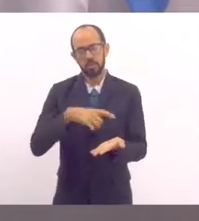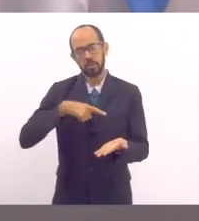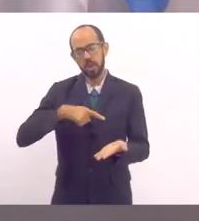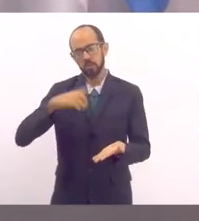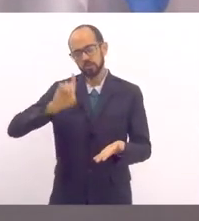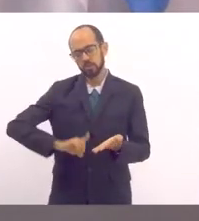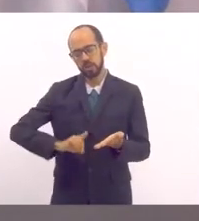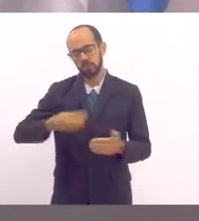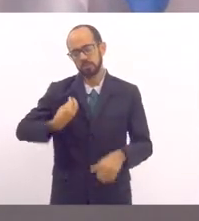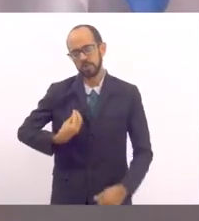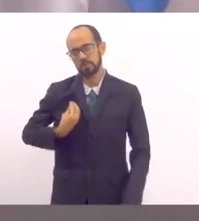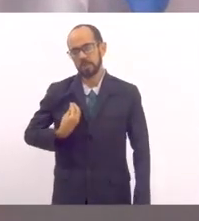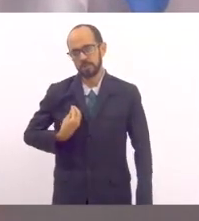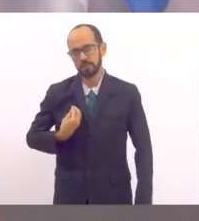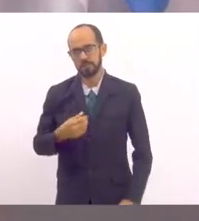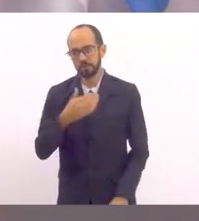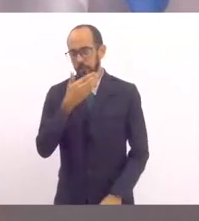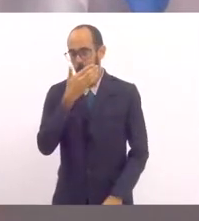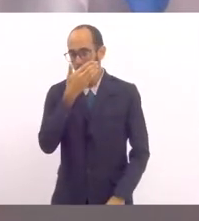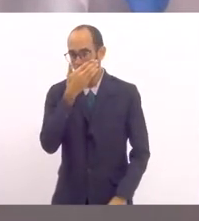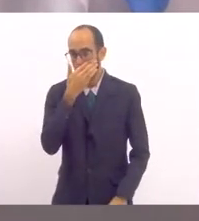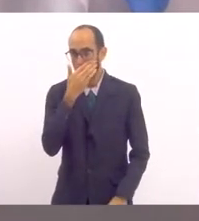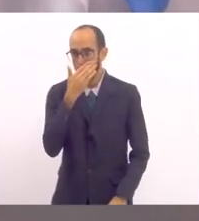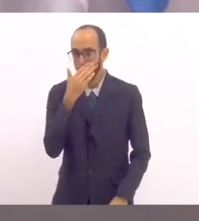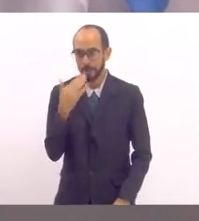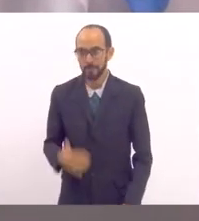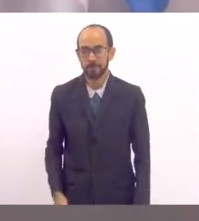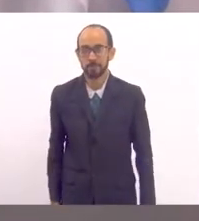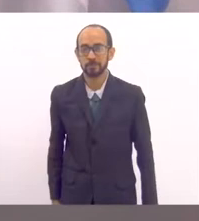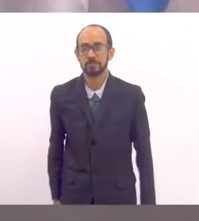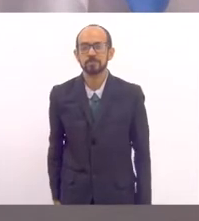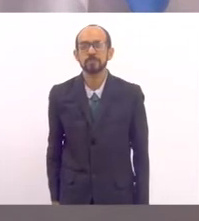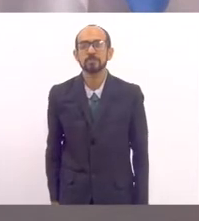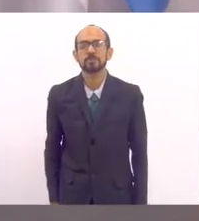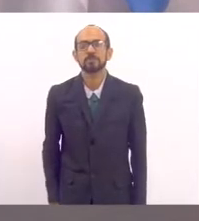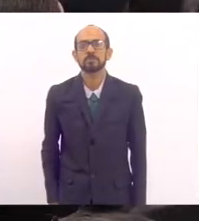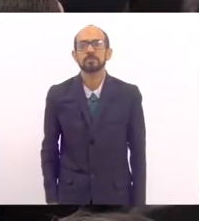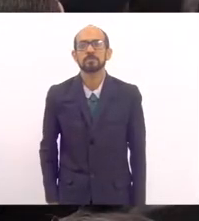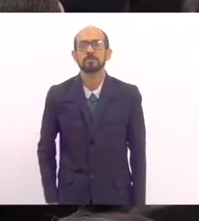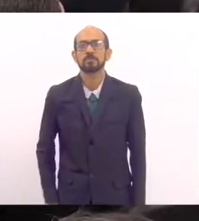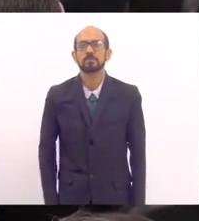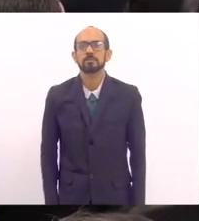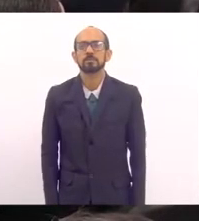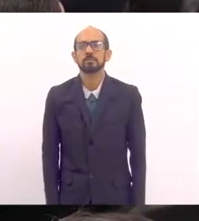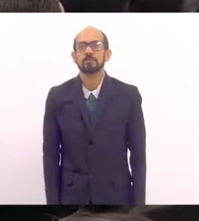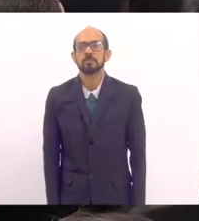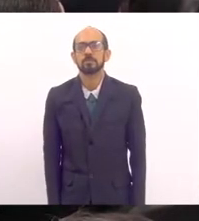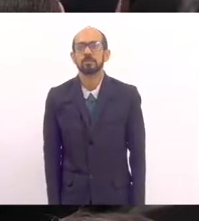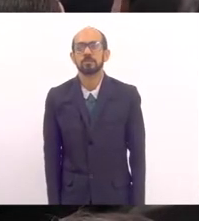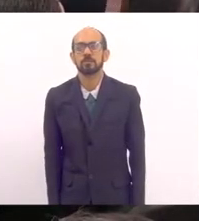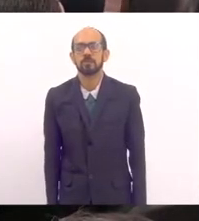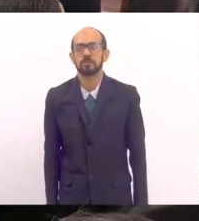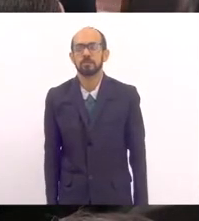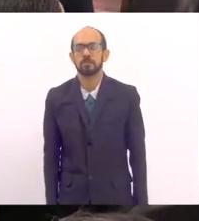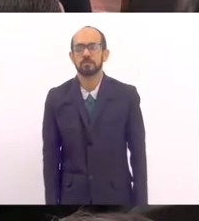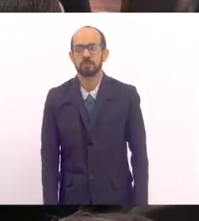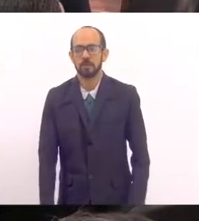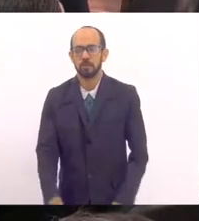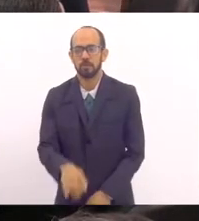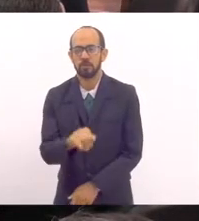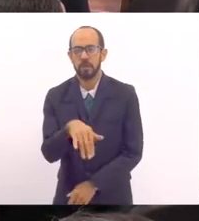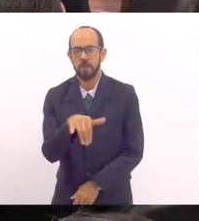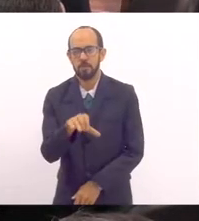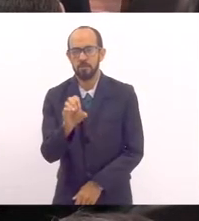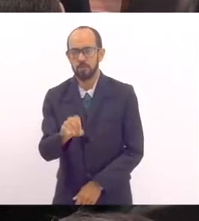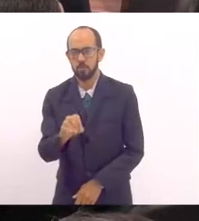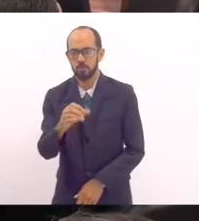participar ou não. O Fábio está me mostrando